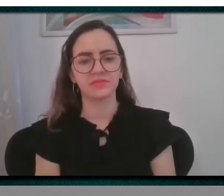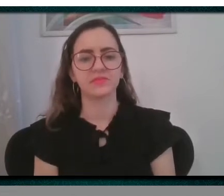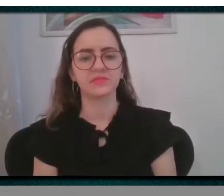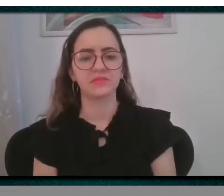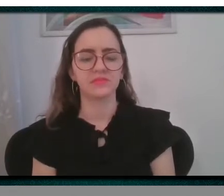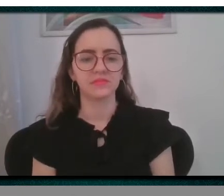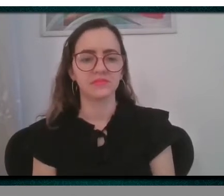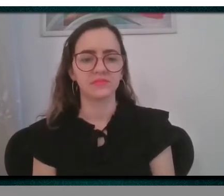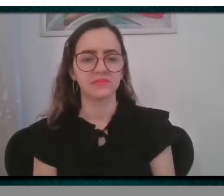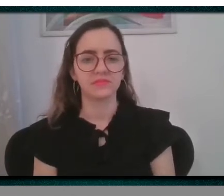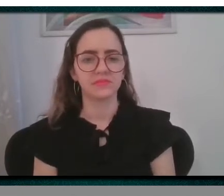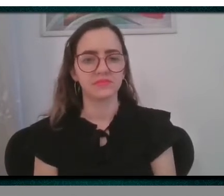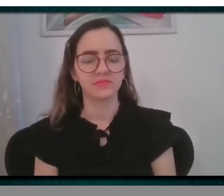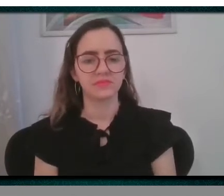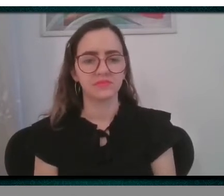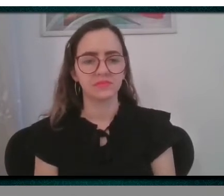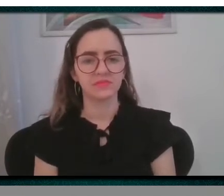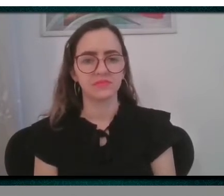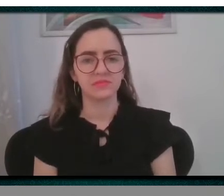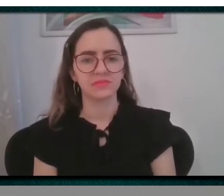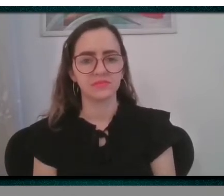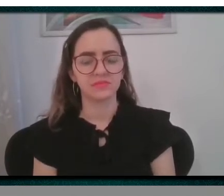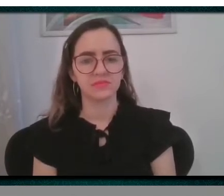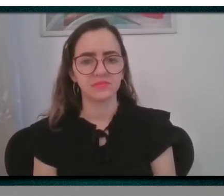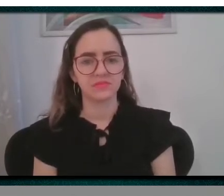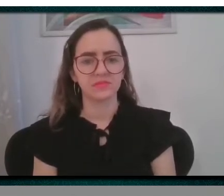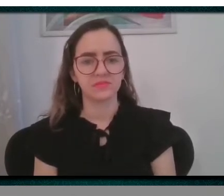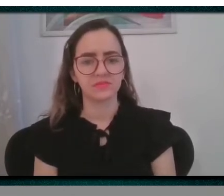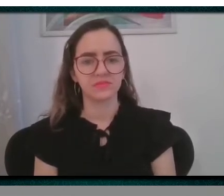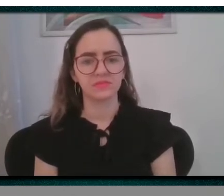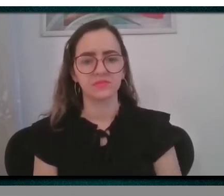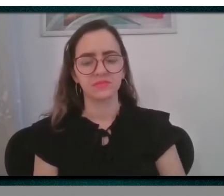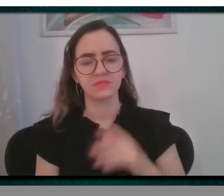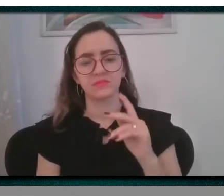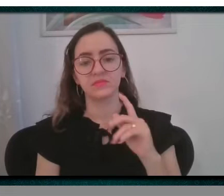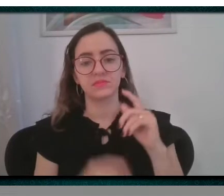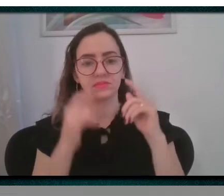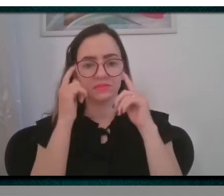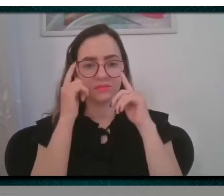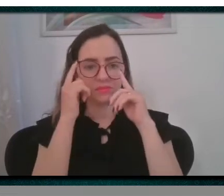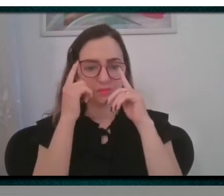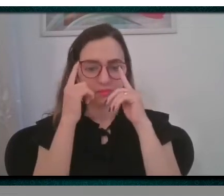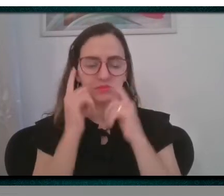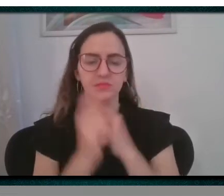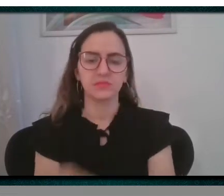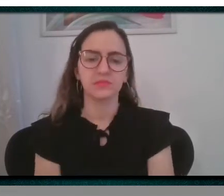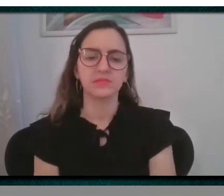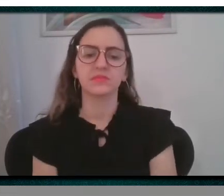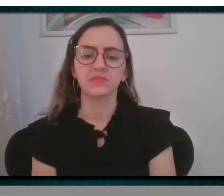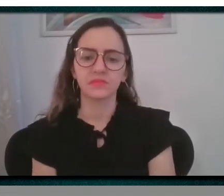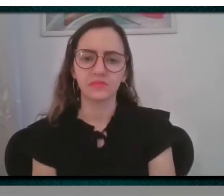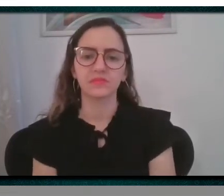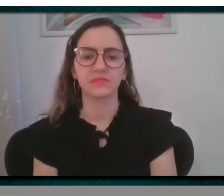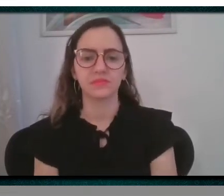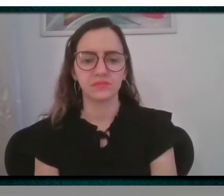A constante da água vai ser isso de cá. H3O, botei mais, né, gente? Não é mais não, é vezes. Oh, meu